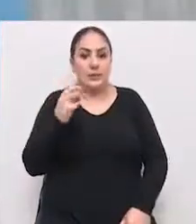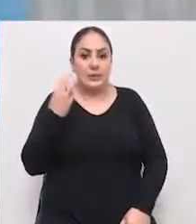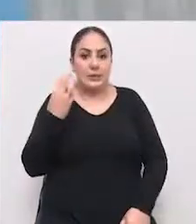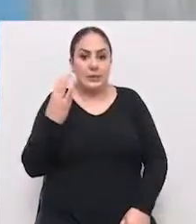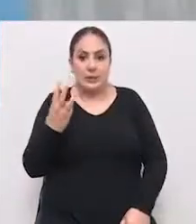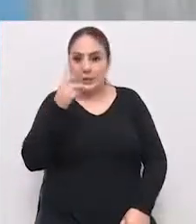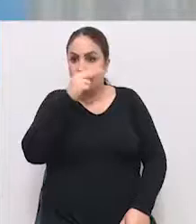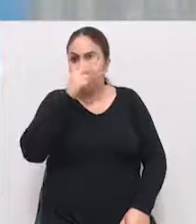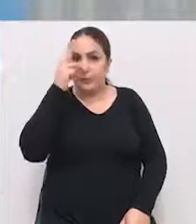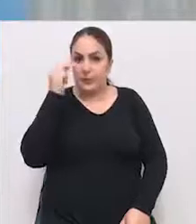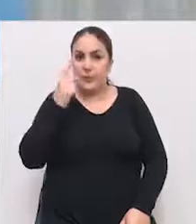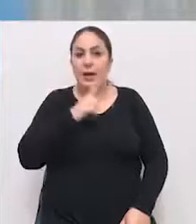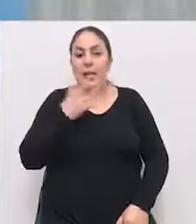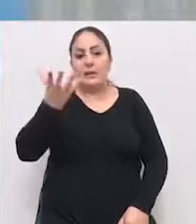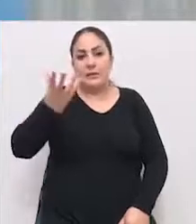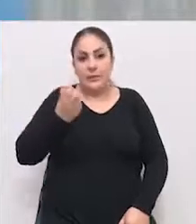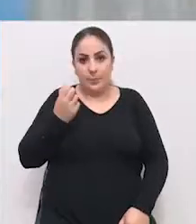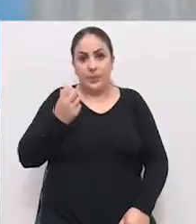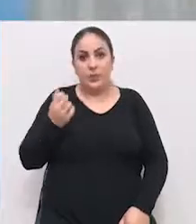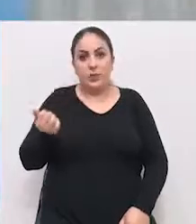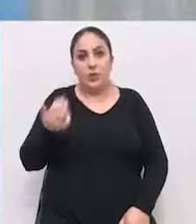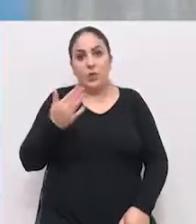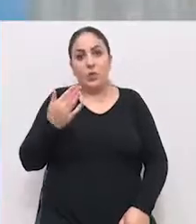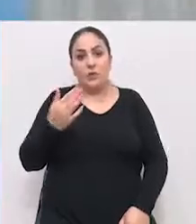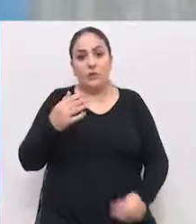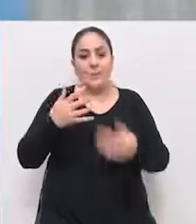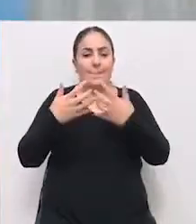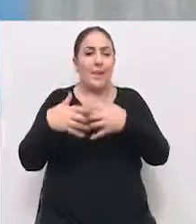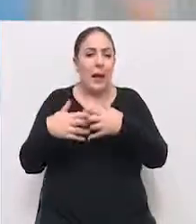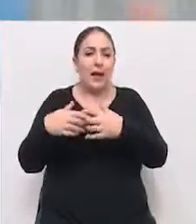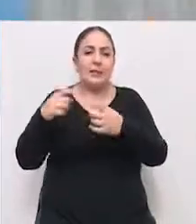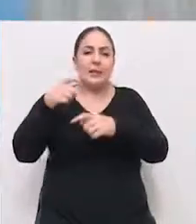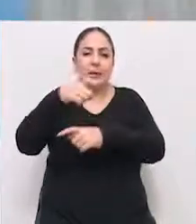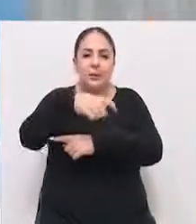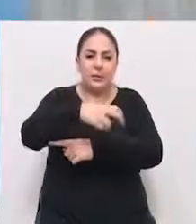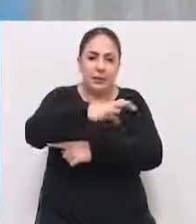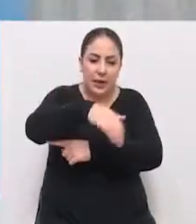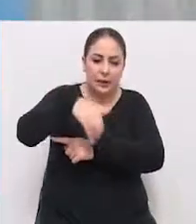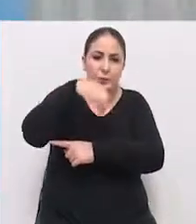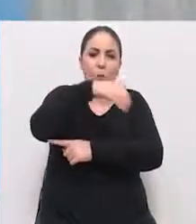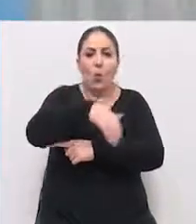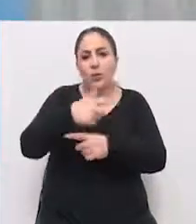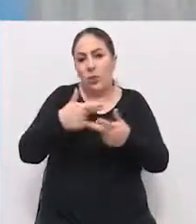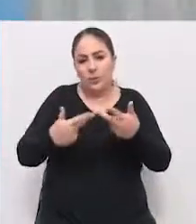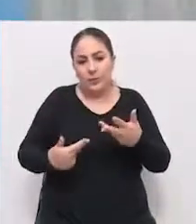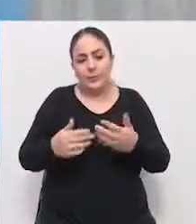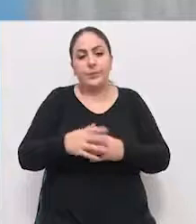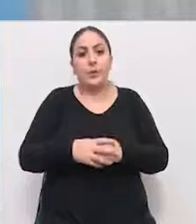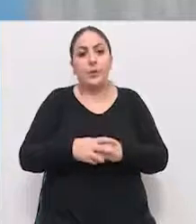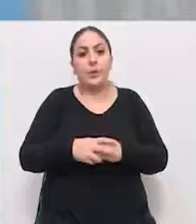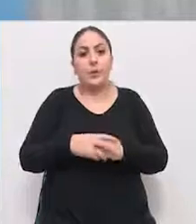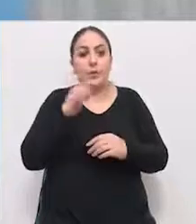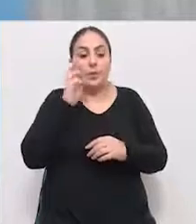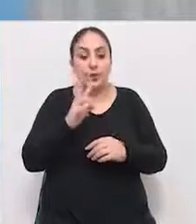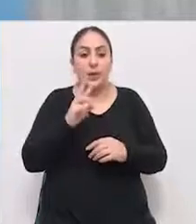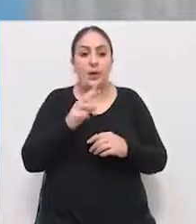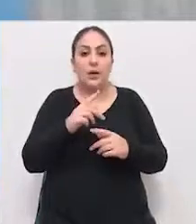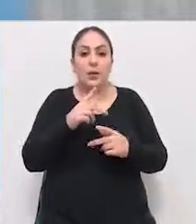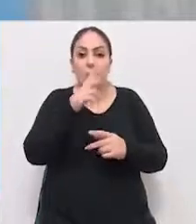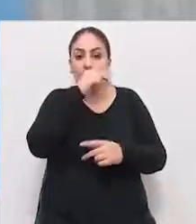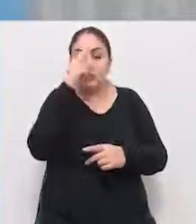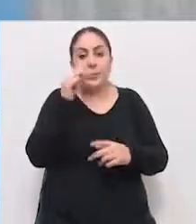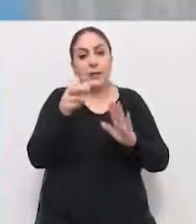53 municípios receberão horas máquinas. É fruto de um trabalho coletivo. Todos, a definição